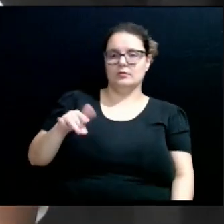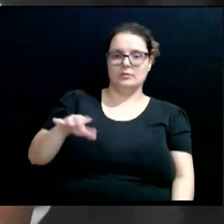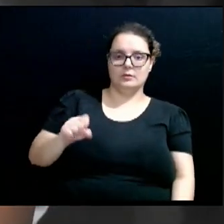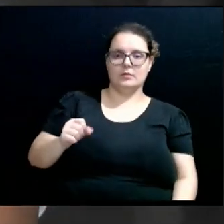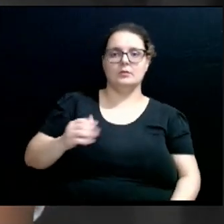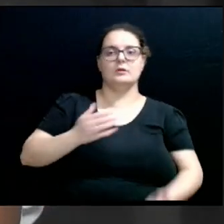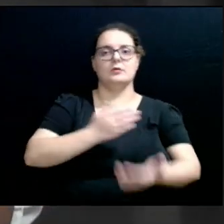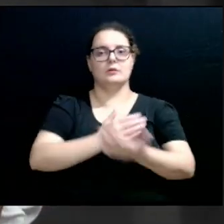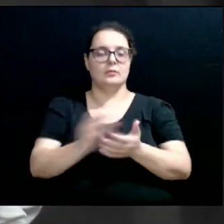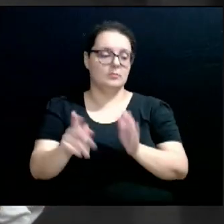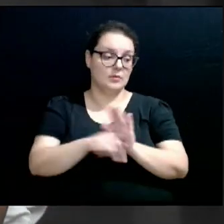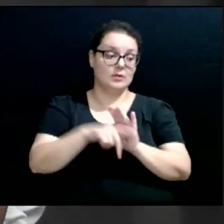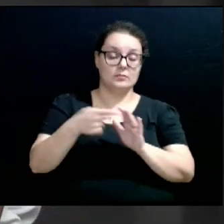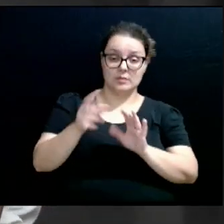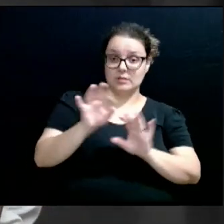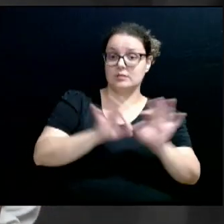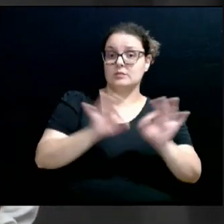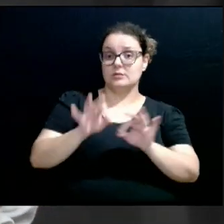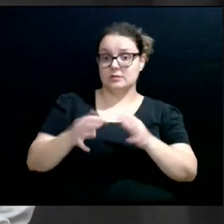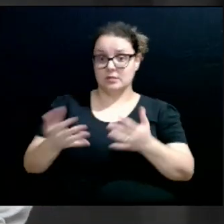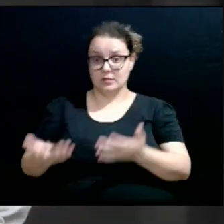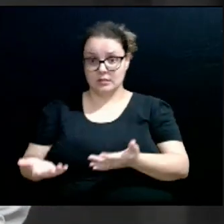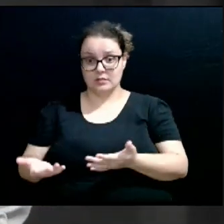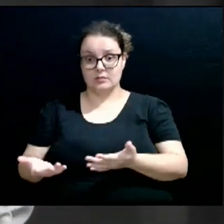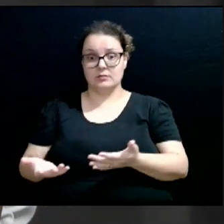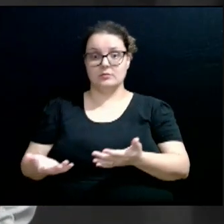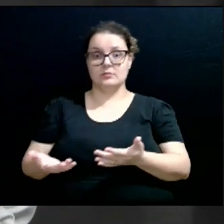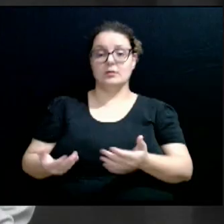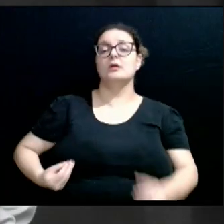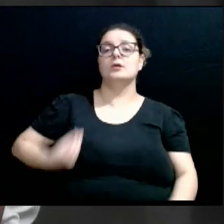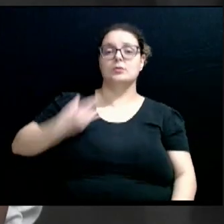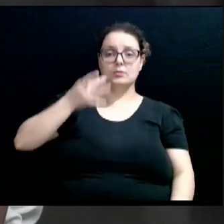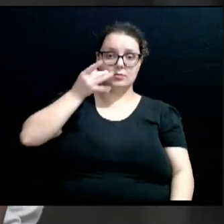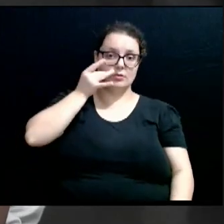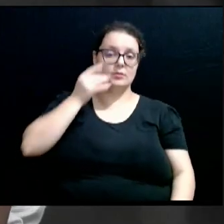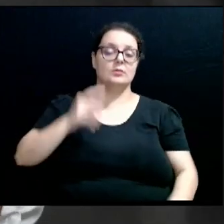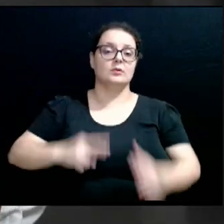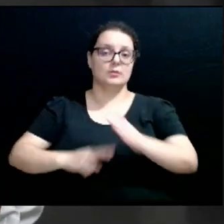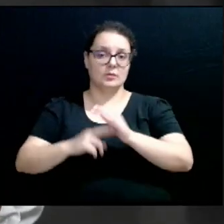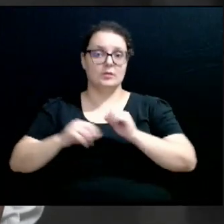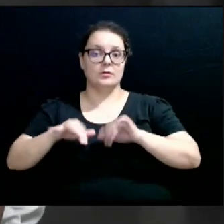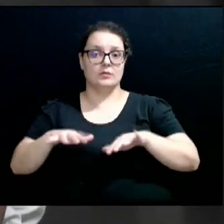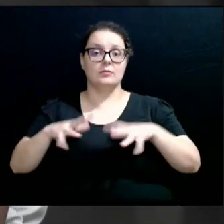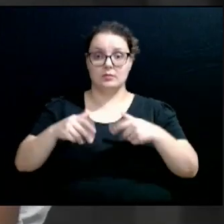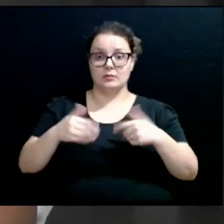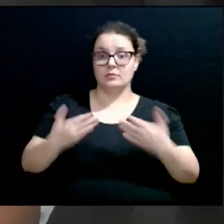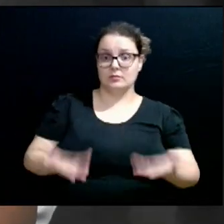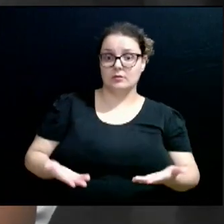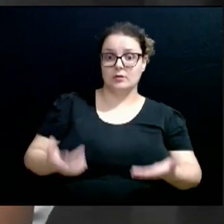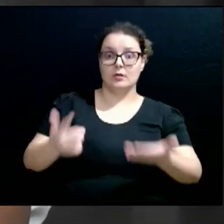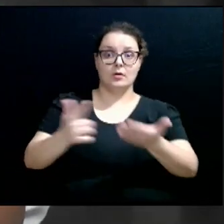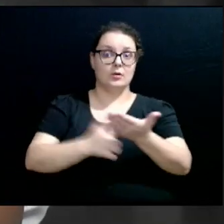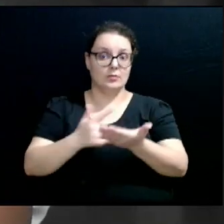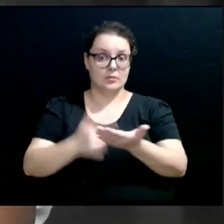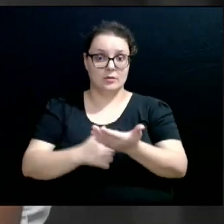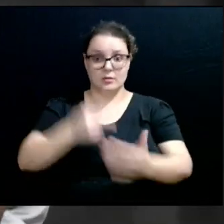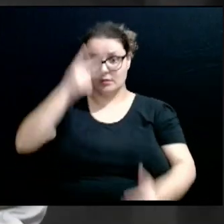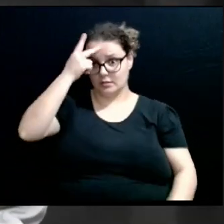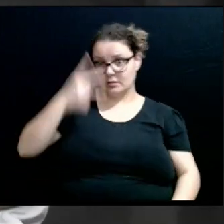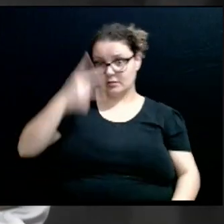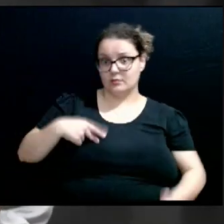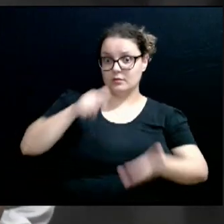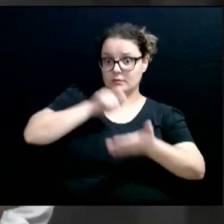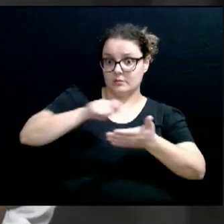dessa organização, e ele esteve presente na feira, tudo, né? Com um livro que ele escreveu sobre a vida dele, que